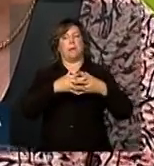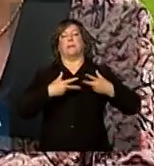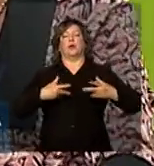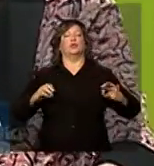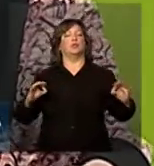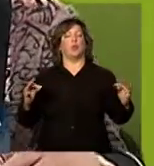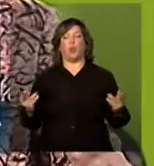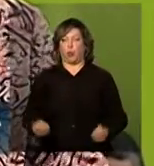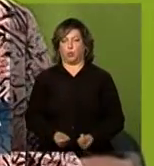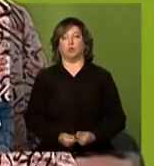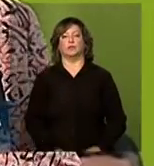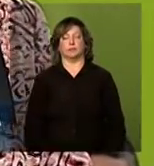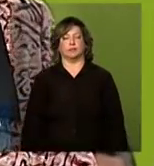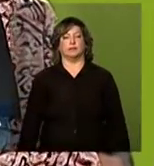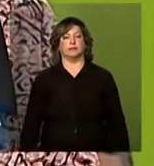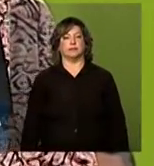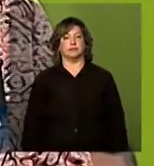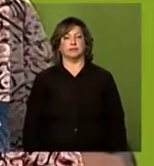todos sem